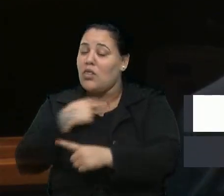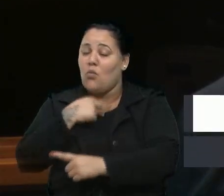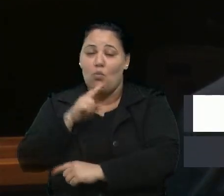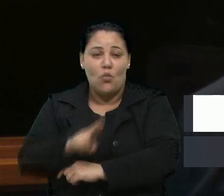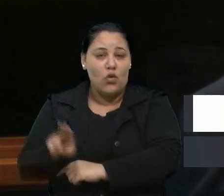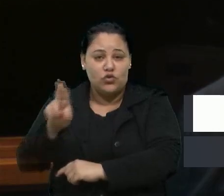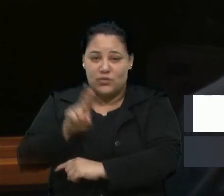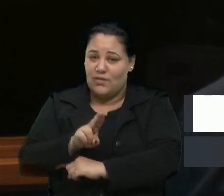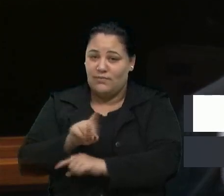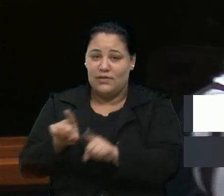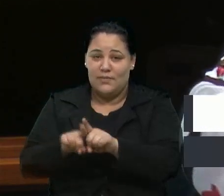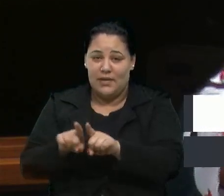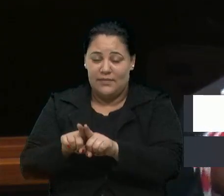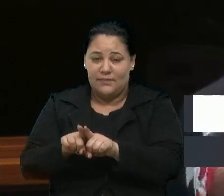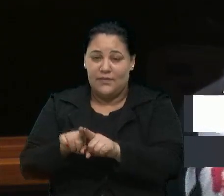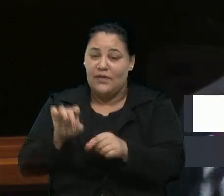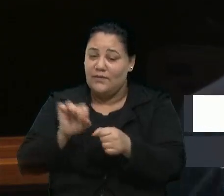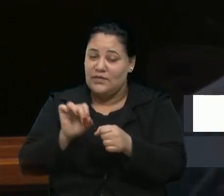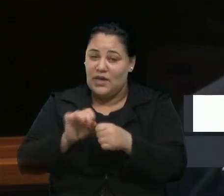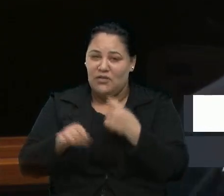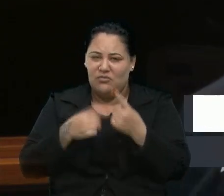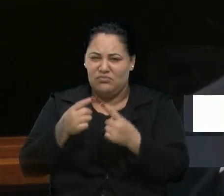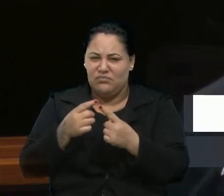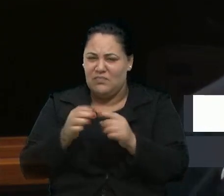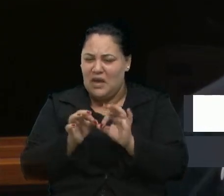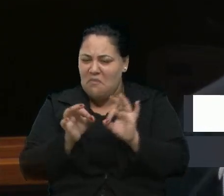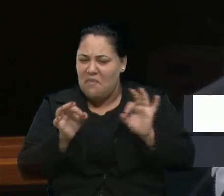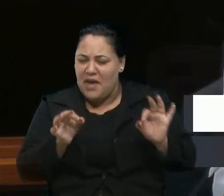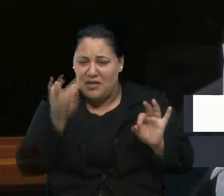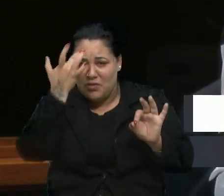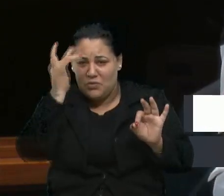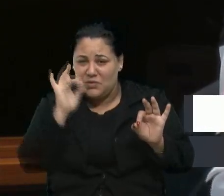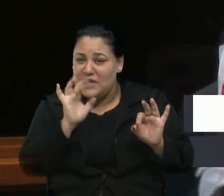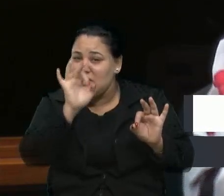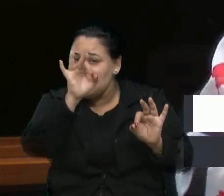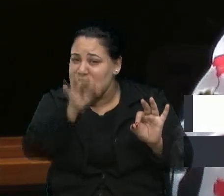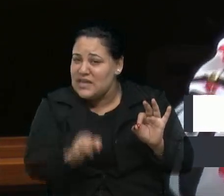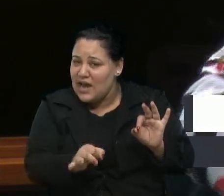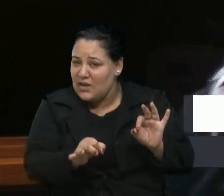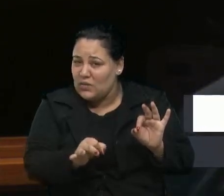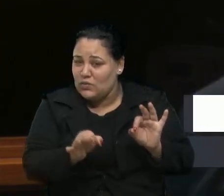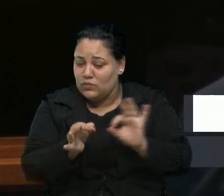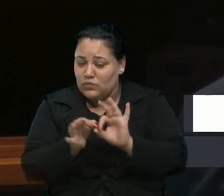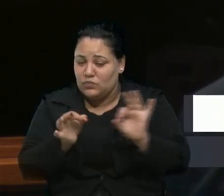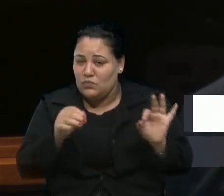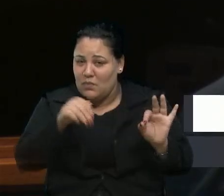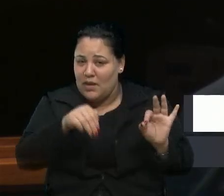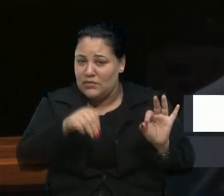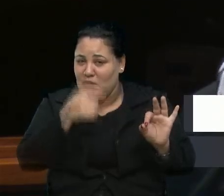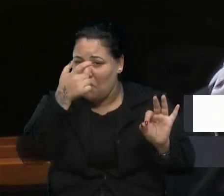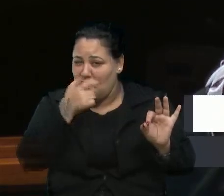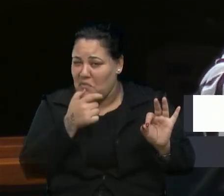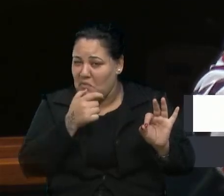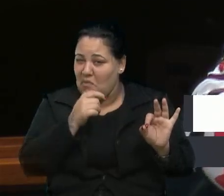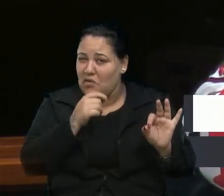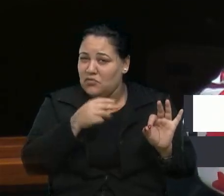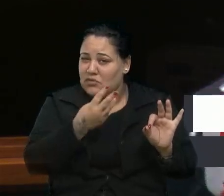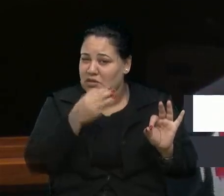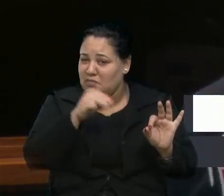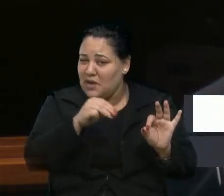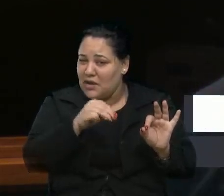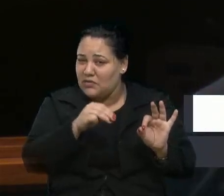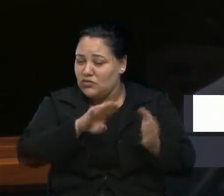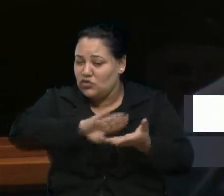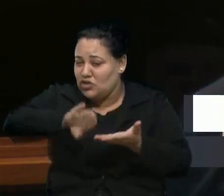foi feito mais alguns metros, eu não sei precisar exatamente quantos, mas eu acredito que uns 3 metros foi tirado,